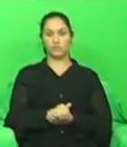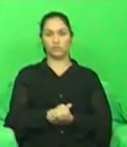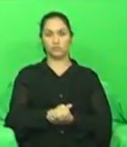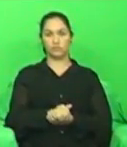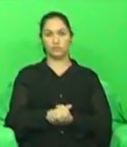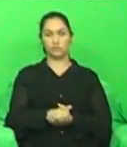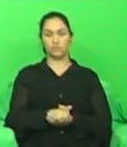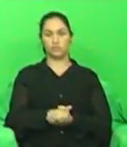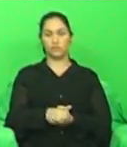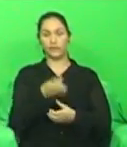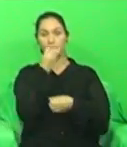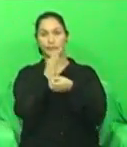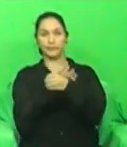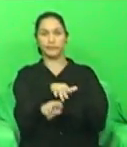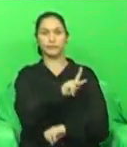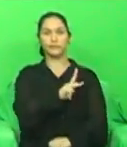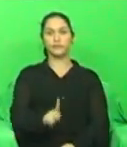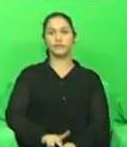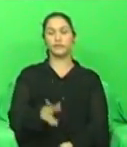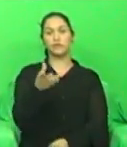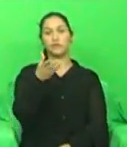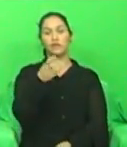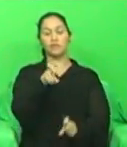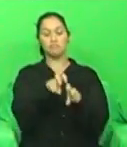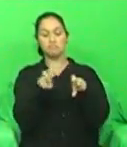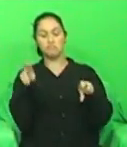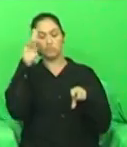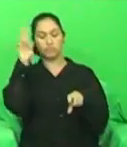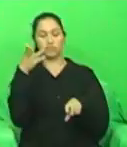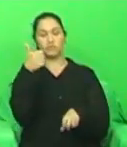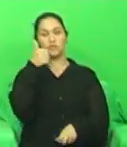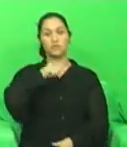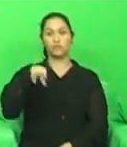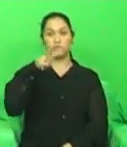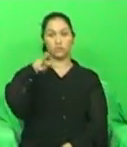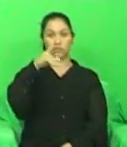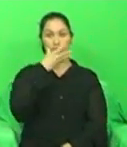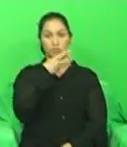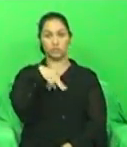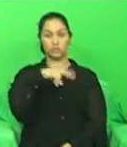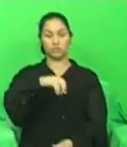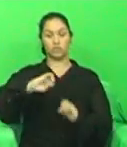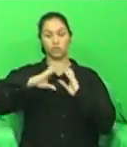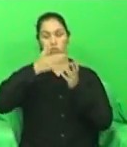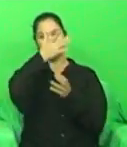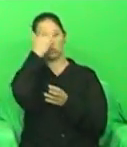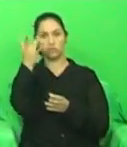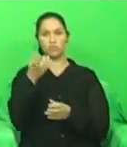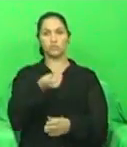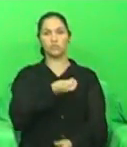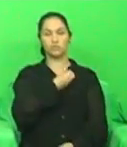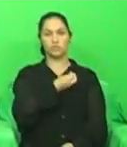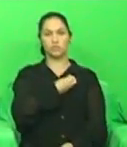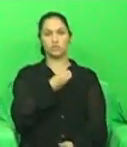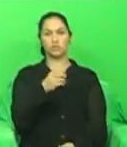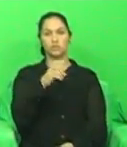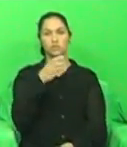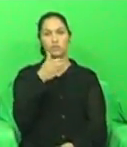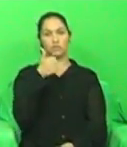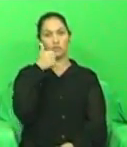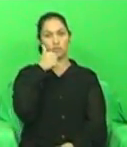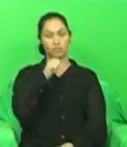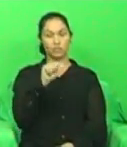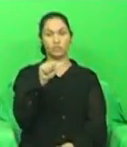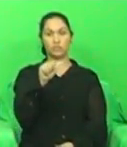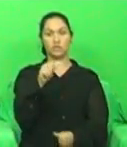boa noite senhor presidente - na mesa colegas vereadoras colegas vereadores ao público nos prestigia a doutora gabriela shell